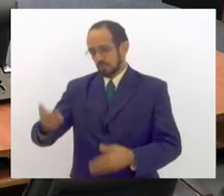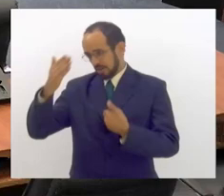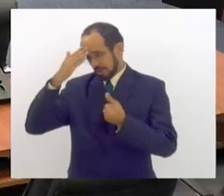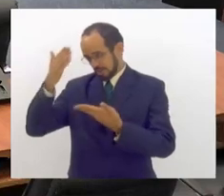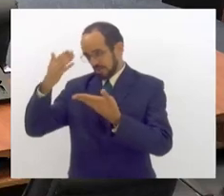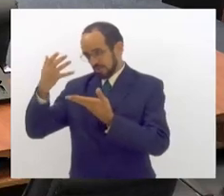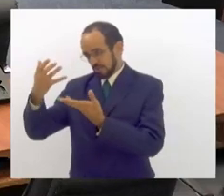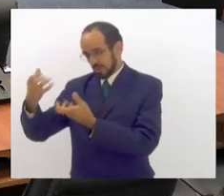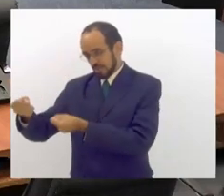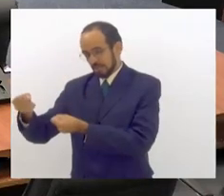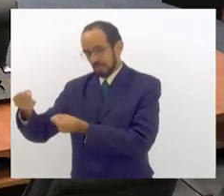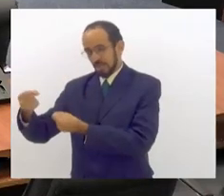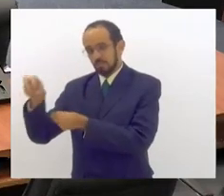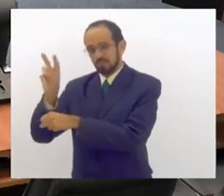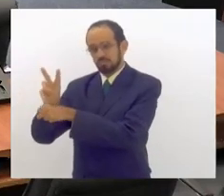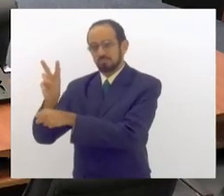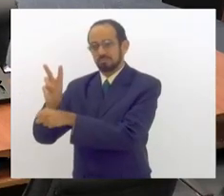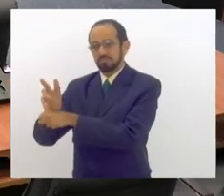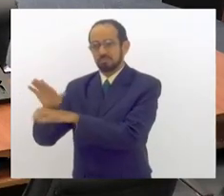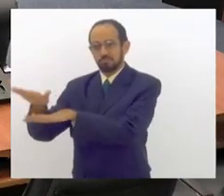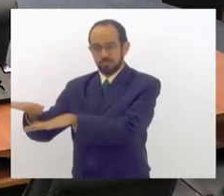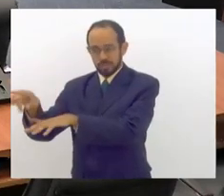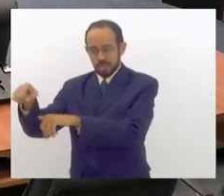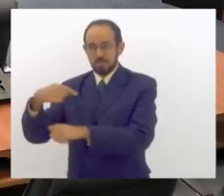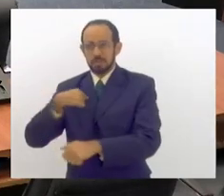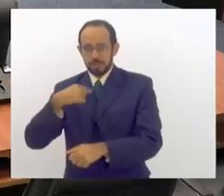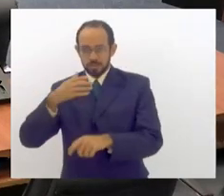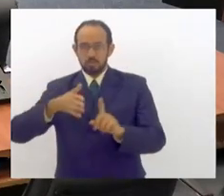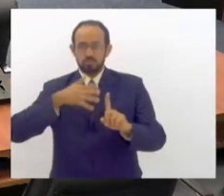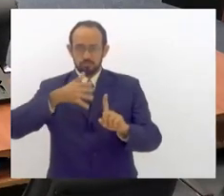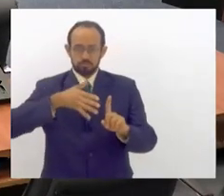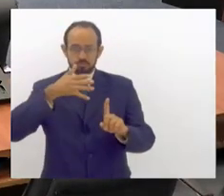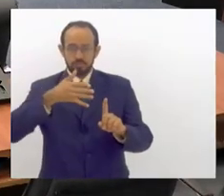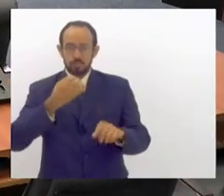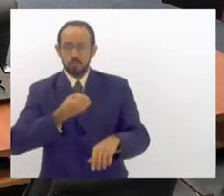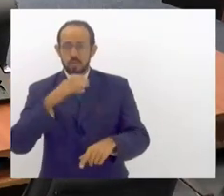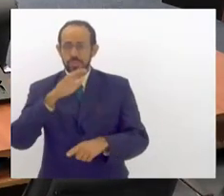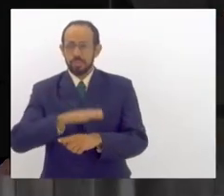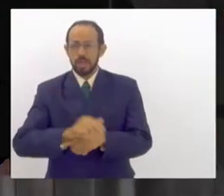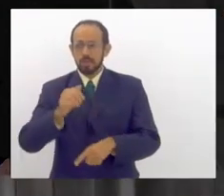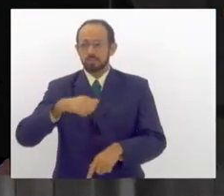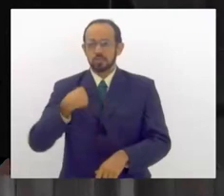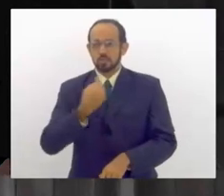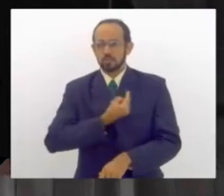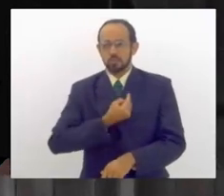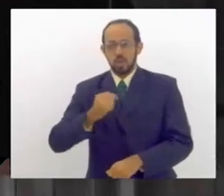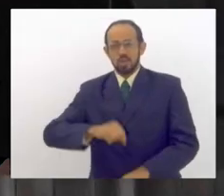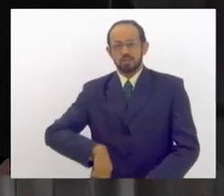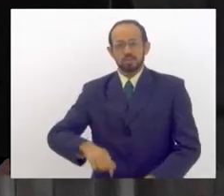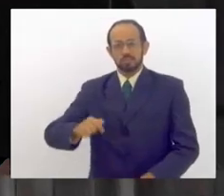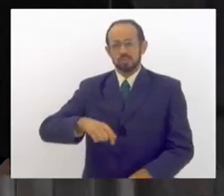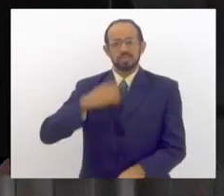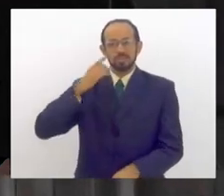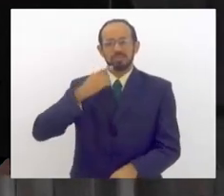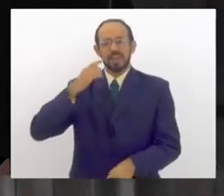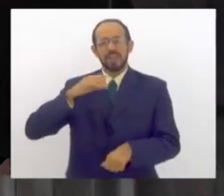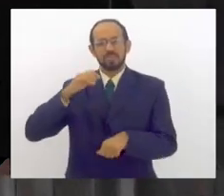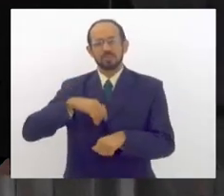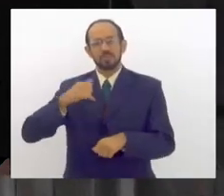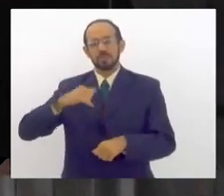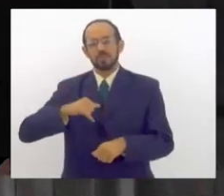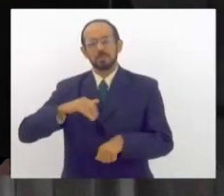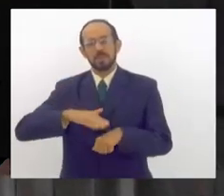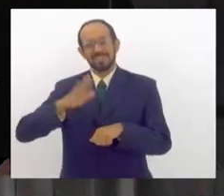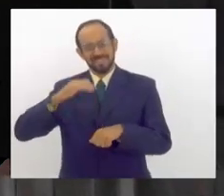eu pudesse fazer uso também da tribuna. Boa tarde o nosso decano, Luiz Paulo, todos os nossos espectadores